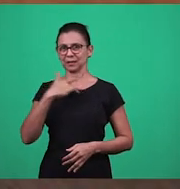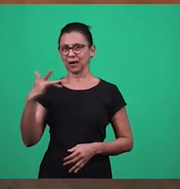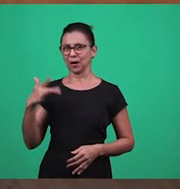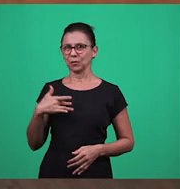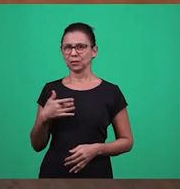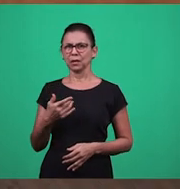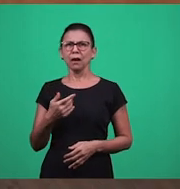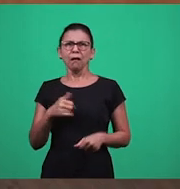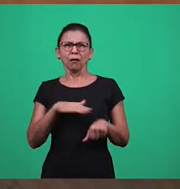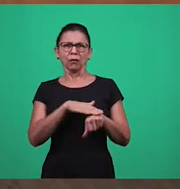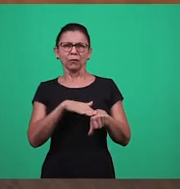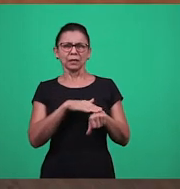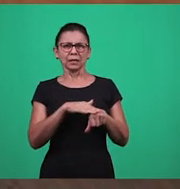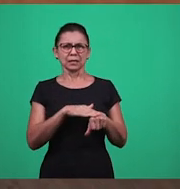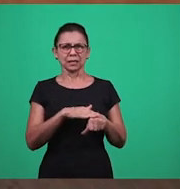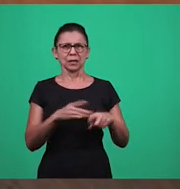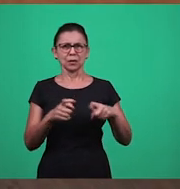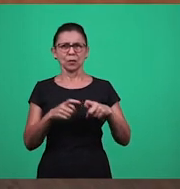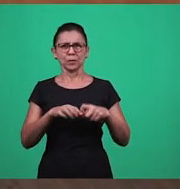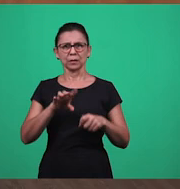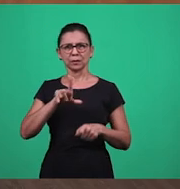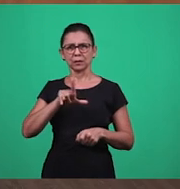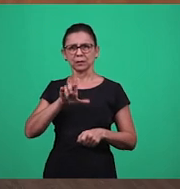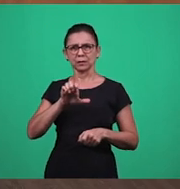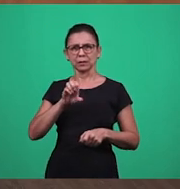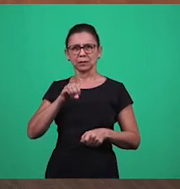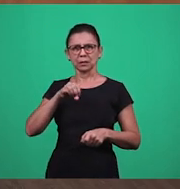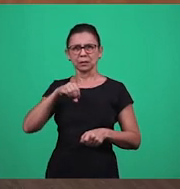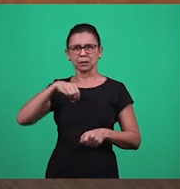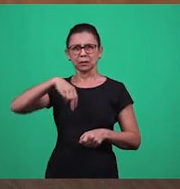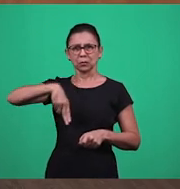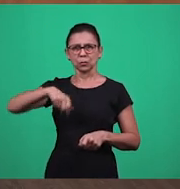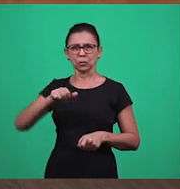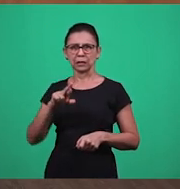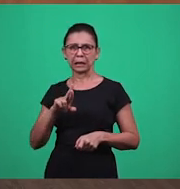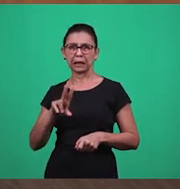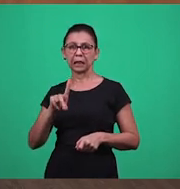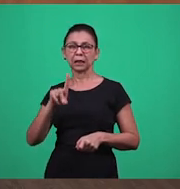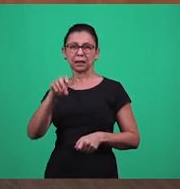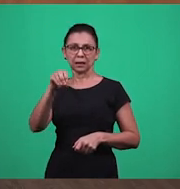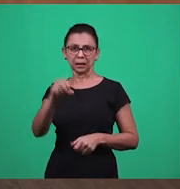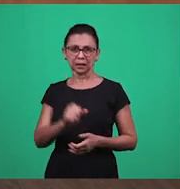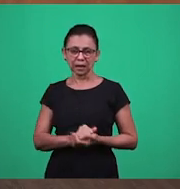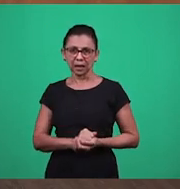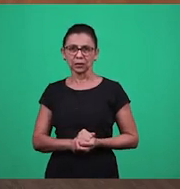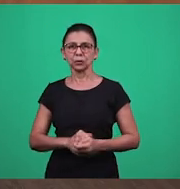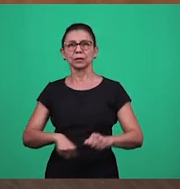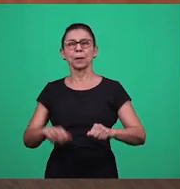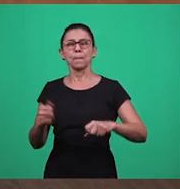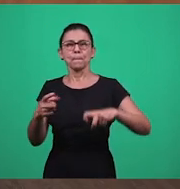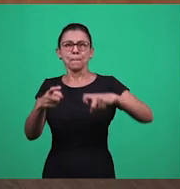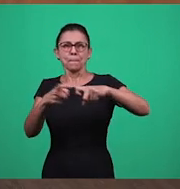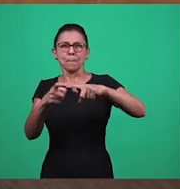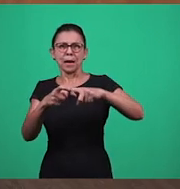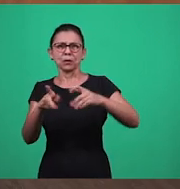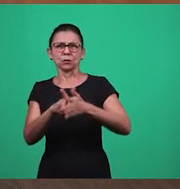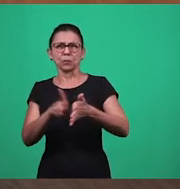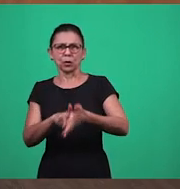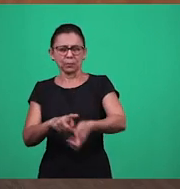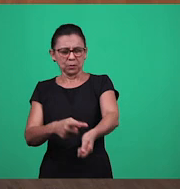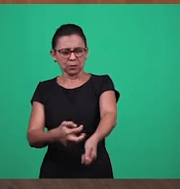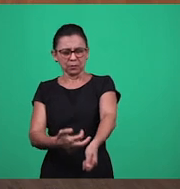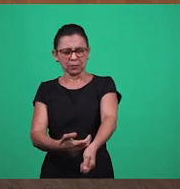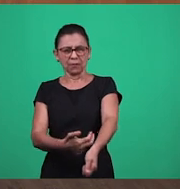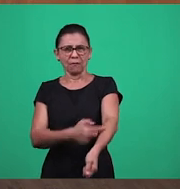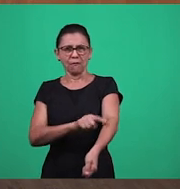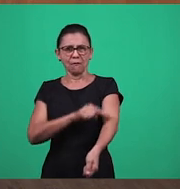Saúde, eu conversei com o Dr. Leonardo Lessa Arantes, que é cirurgião vascular, presidente da Associação Médica do